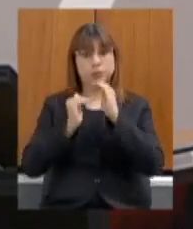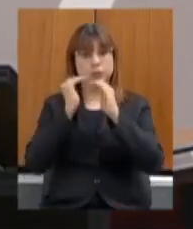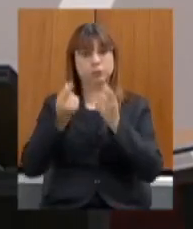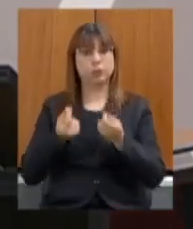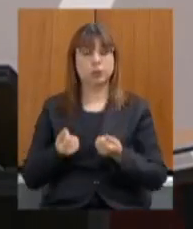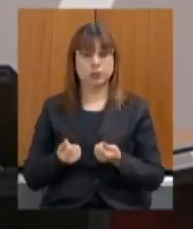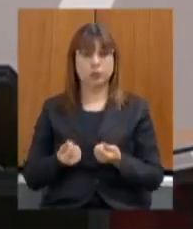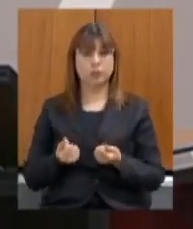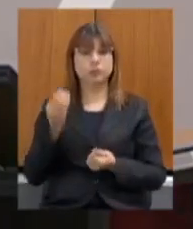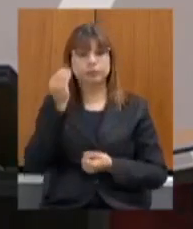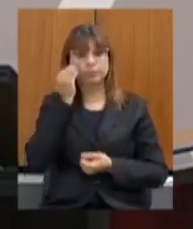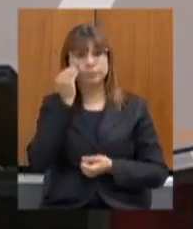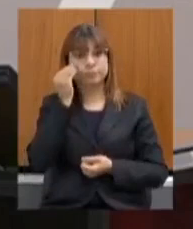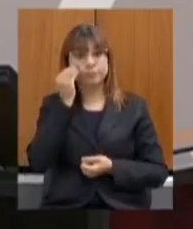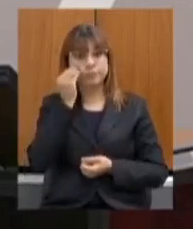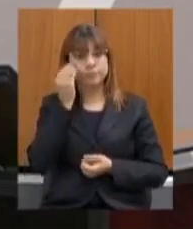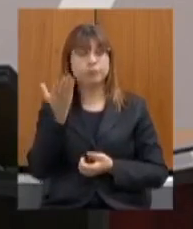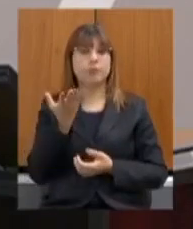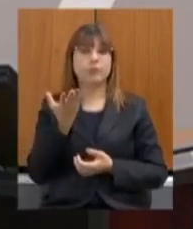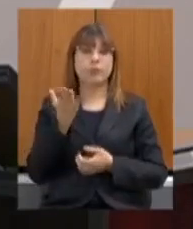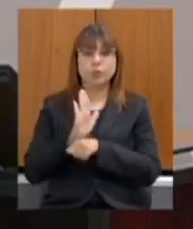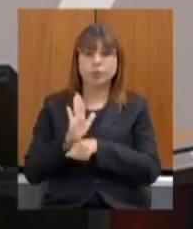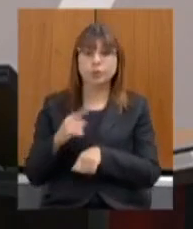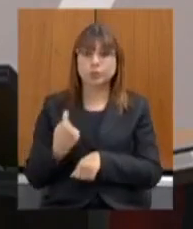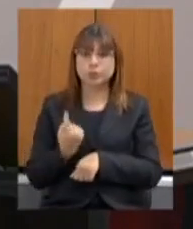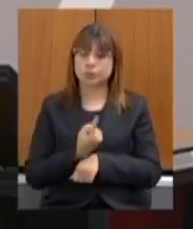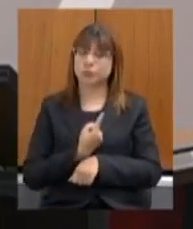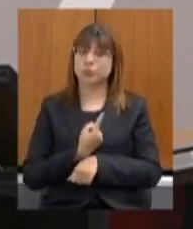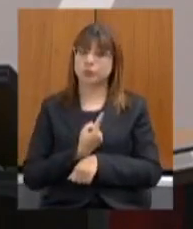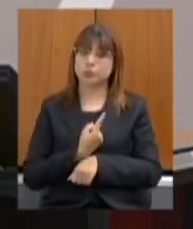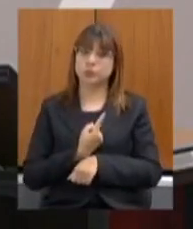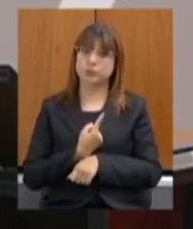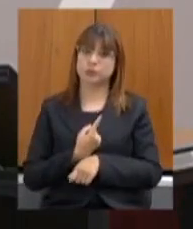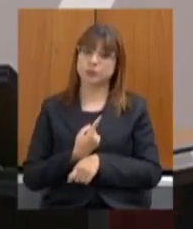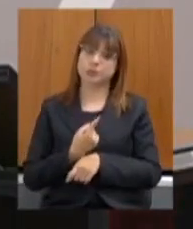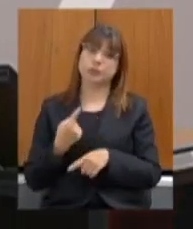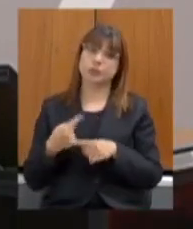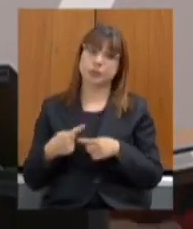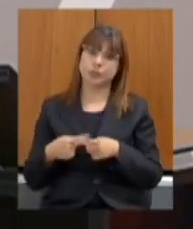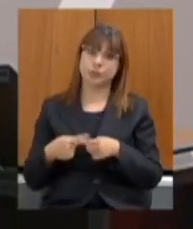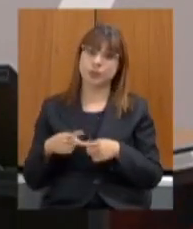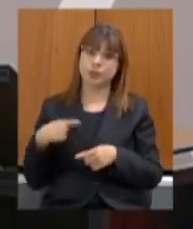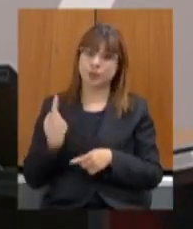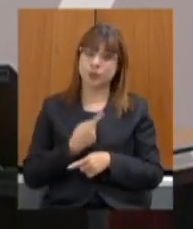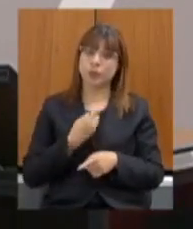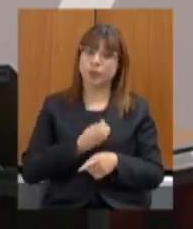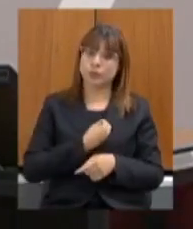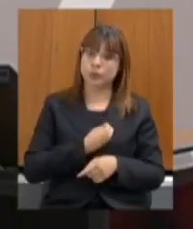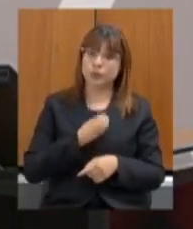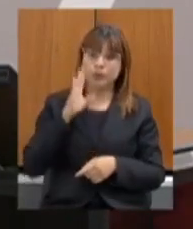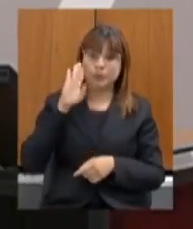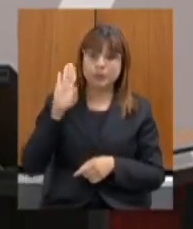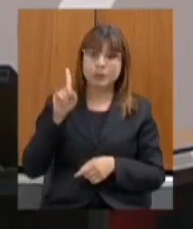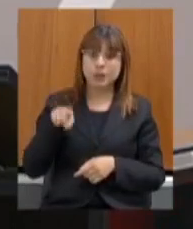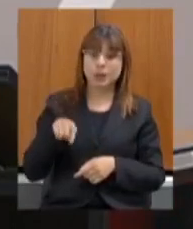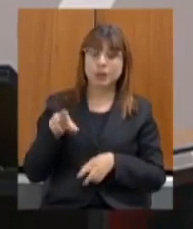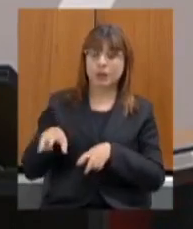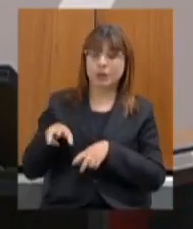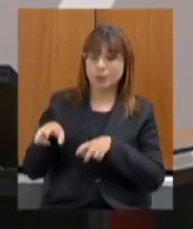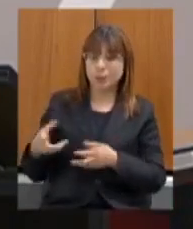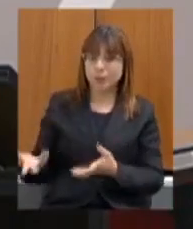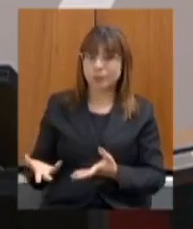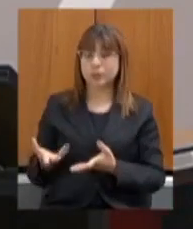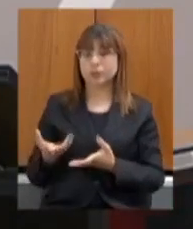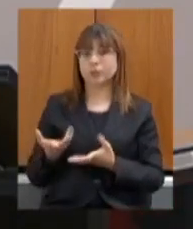Econômico, tentando nos salvar quando vivemos exclusivamente da agropecuária e do comércio, sem indústrias para